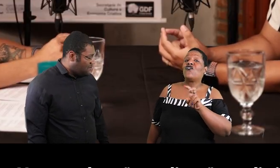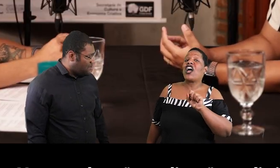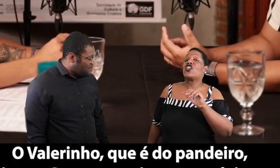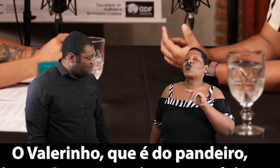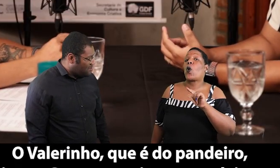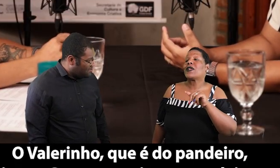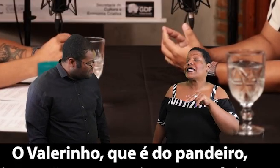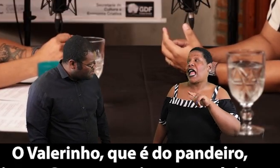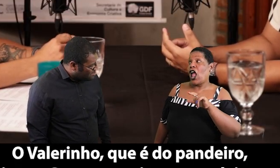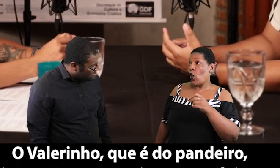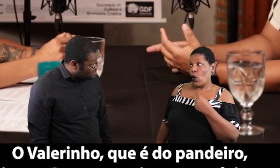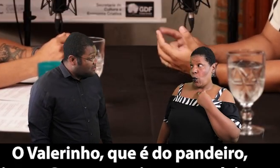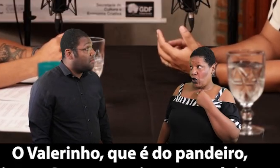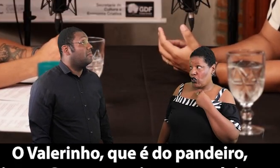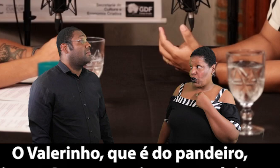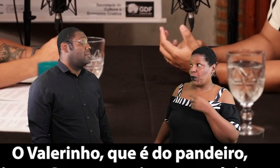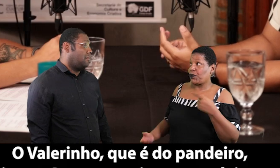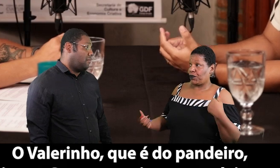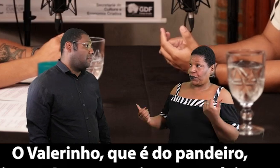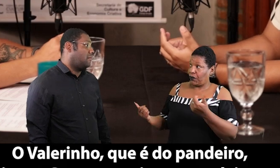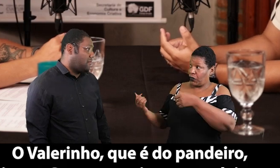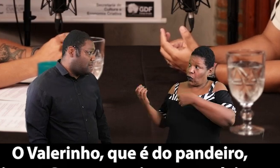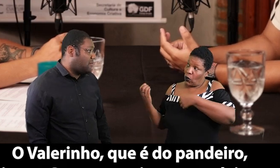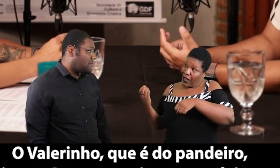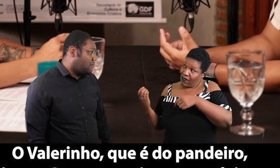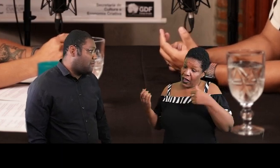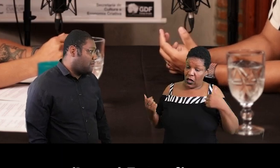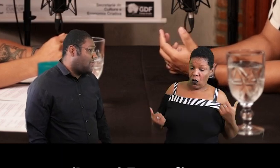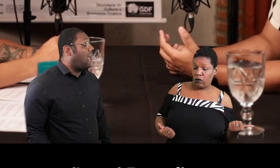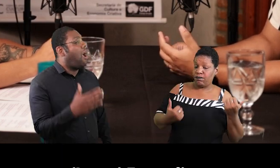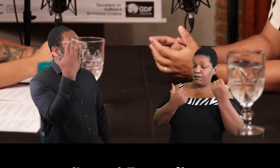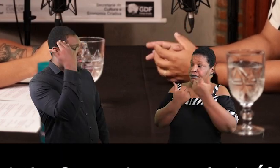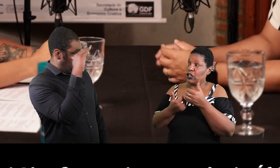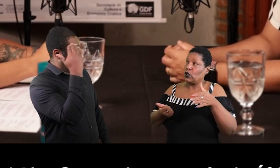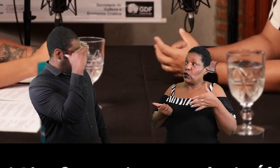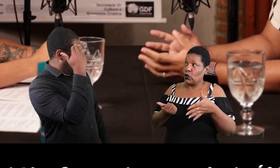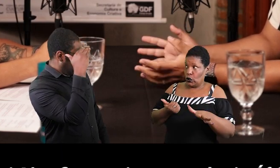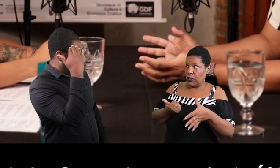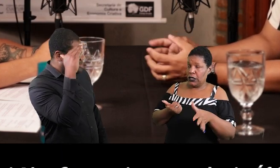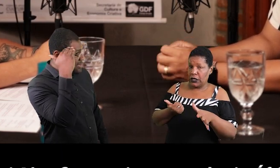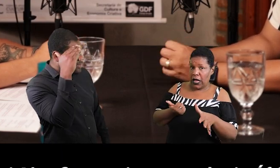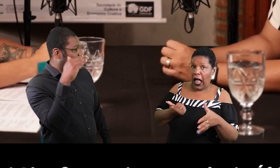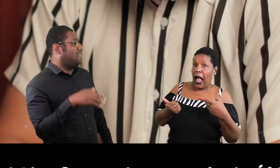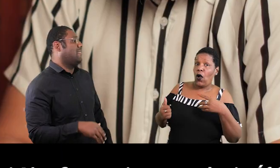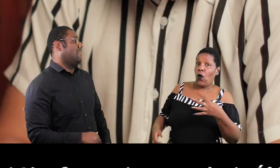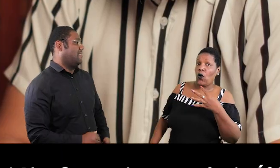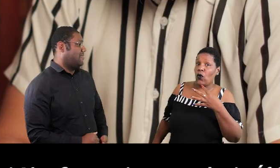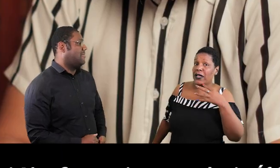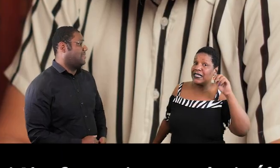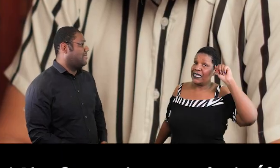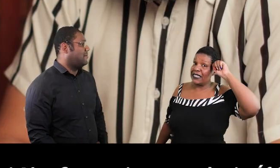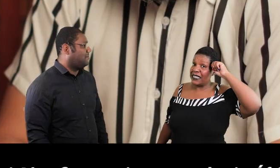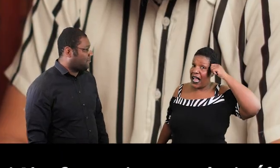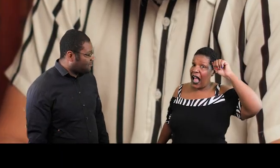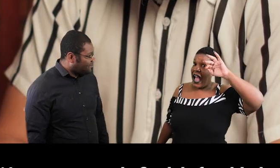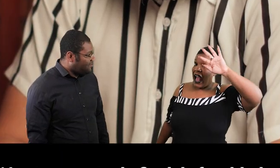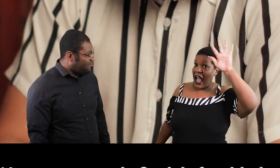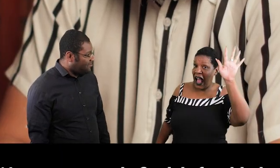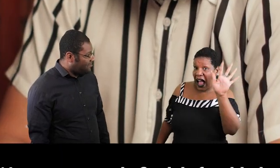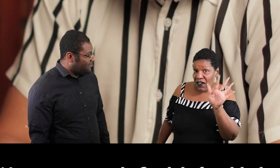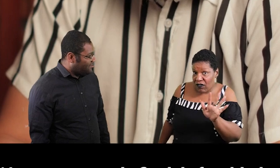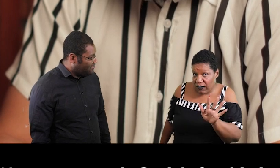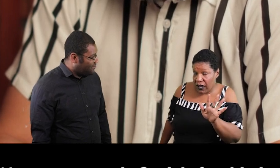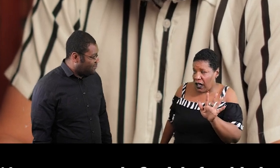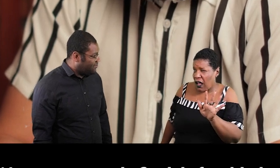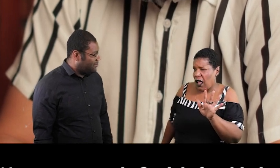podia ir, o Valerinho, que é pandeiro, ia pro cavaco e eu ia pro pandeiro. Entendi. Aí eu fiz essa viagem, conheci a África. Aí já